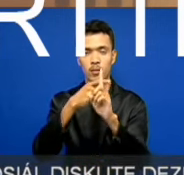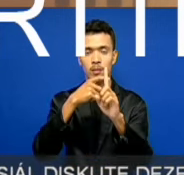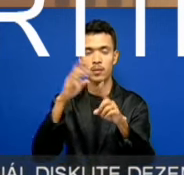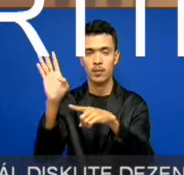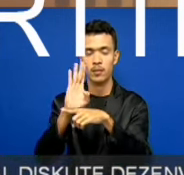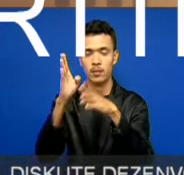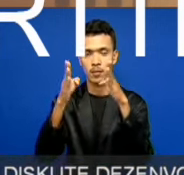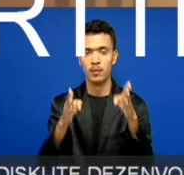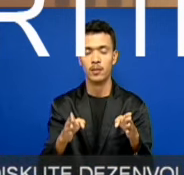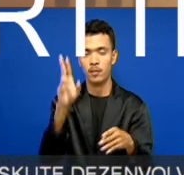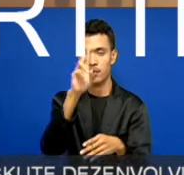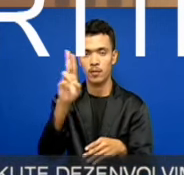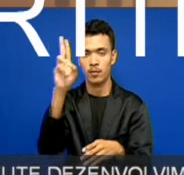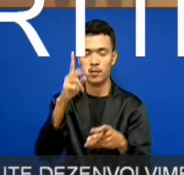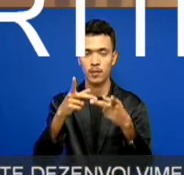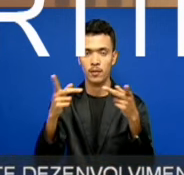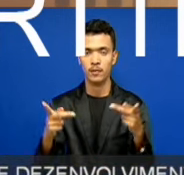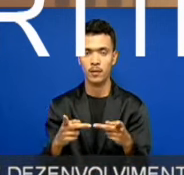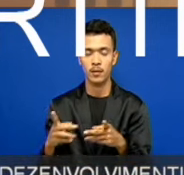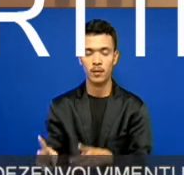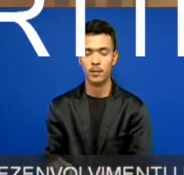Nebe Okupa, Espasu Públiku.